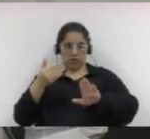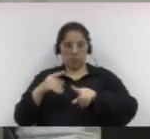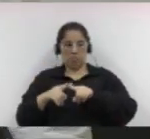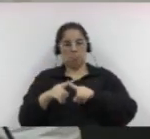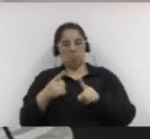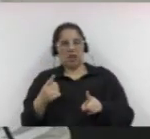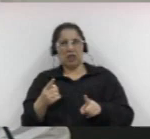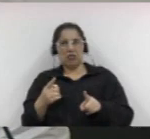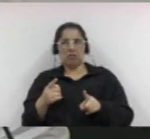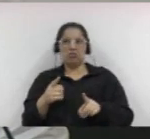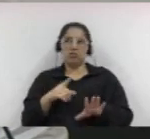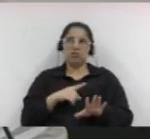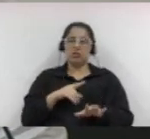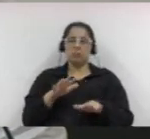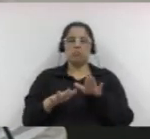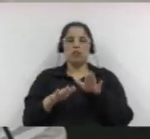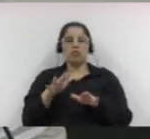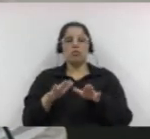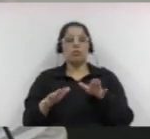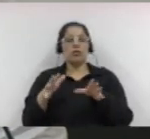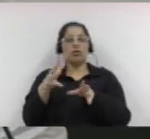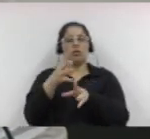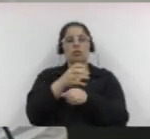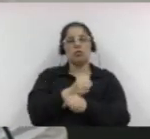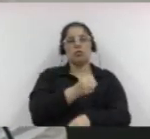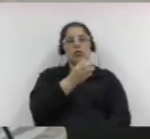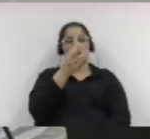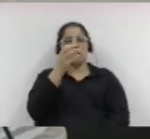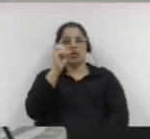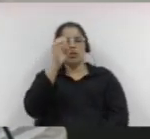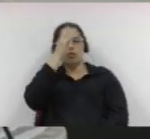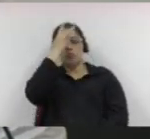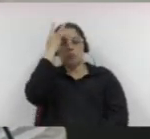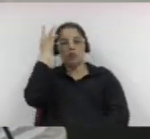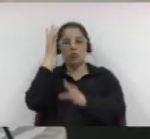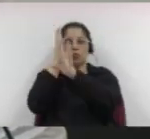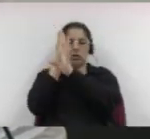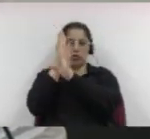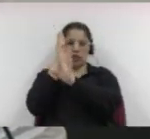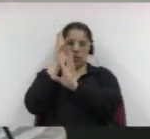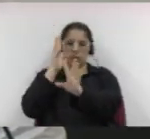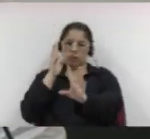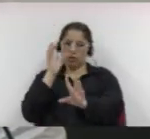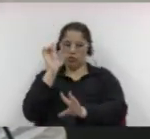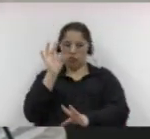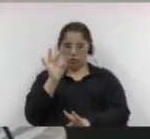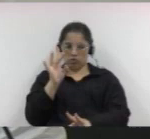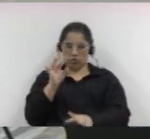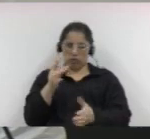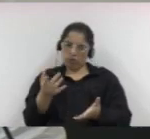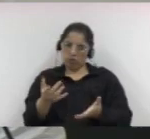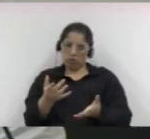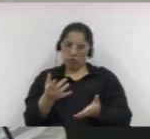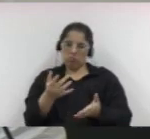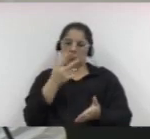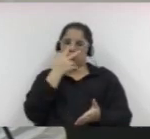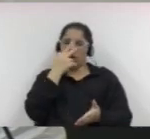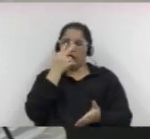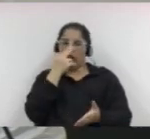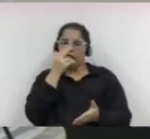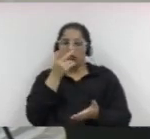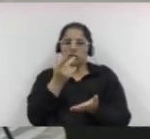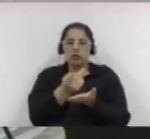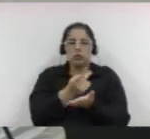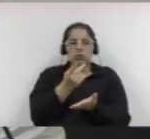a 30 pessoas, e que ela já tinha tomado também as providências para que essas pessoas não ficassem desassistidas. Então há muita desinformação distorcida no que